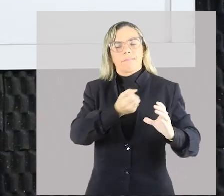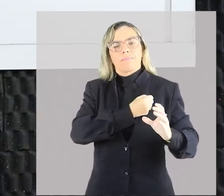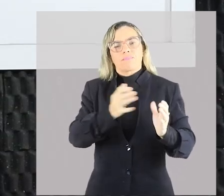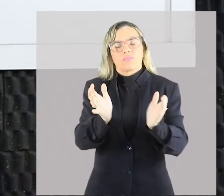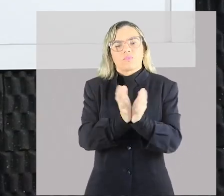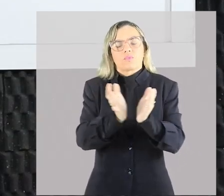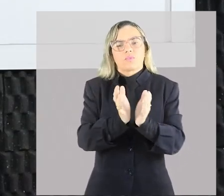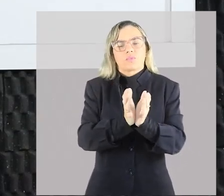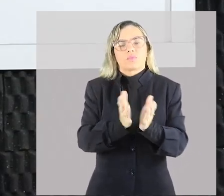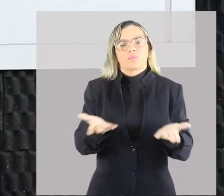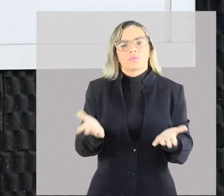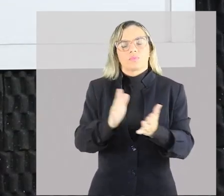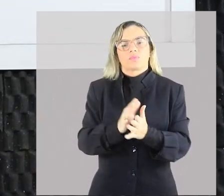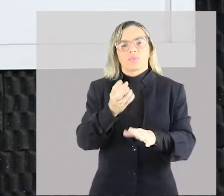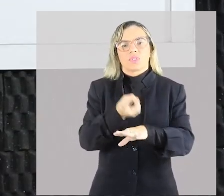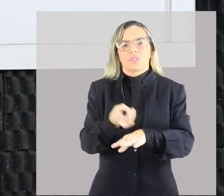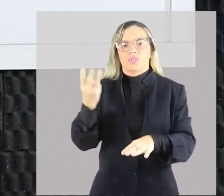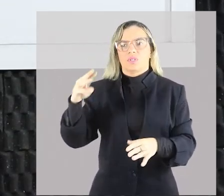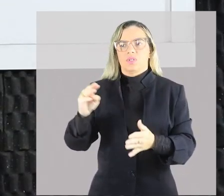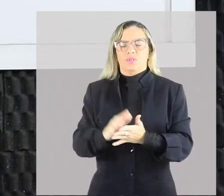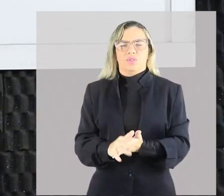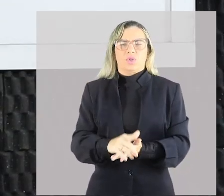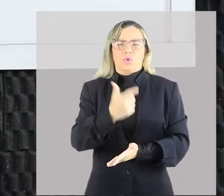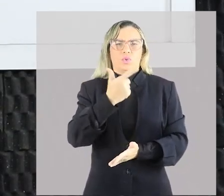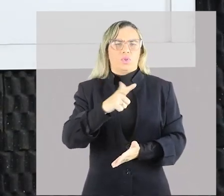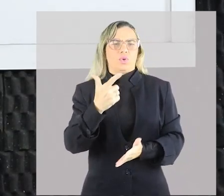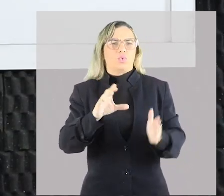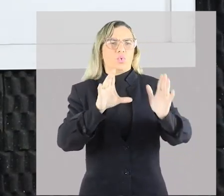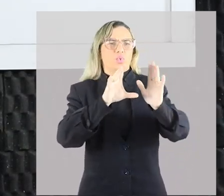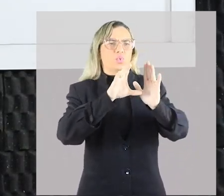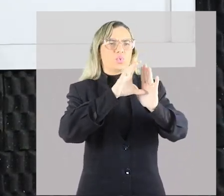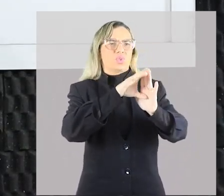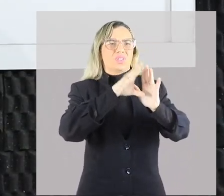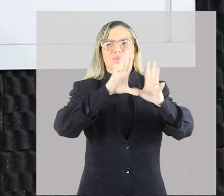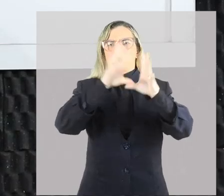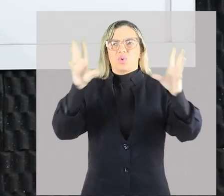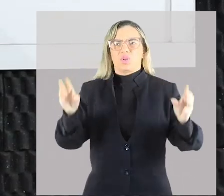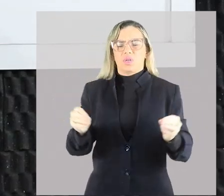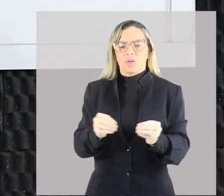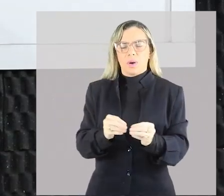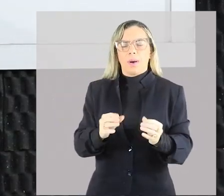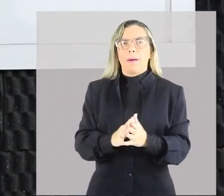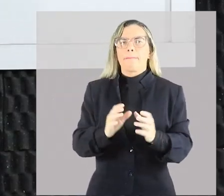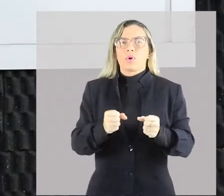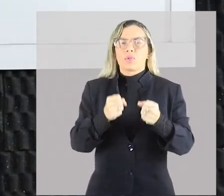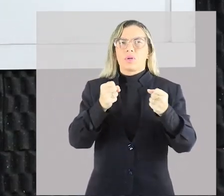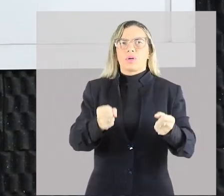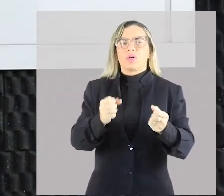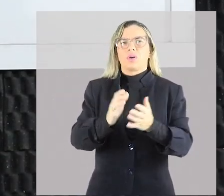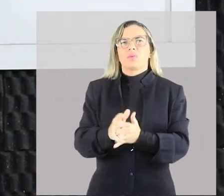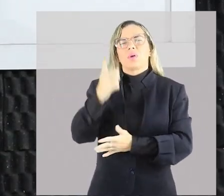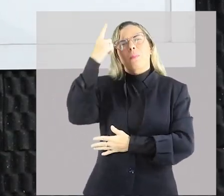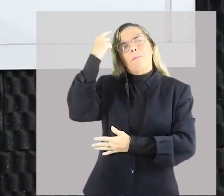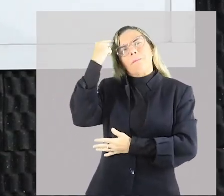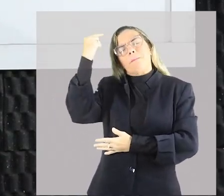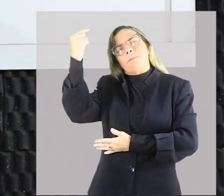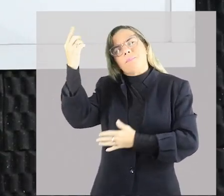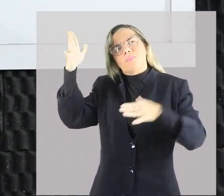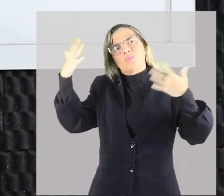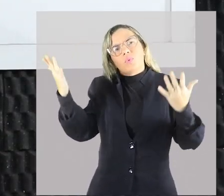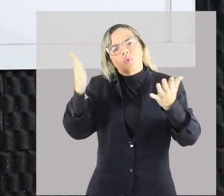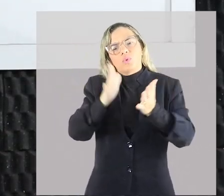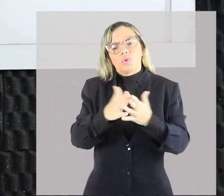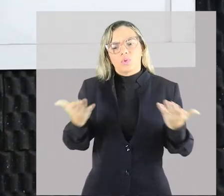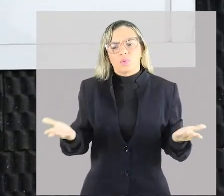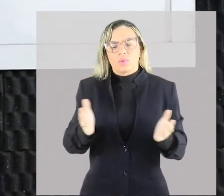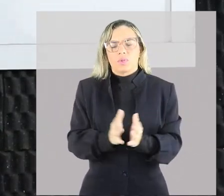conceitos matemáticos que não tem definição fechada, certo? Você pode apenas dar uma ideia, né, do que é um conjunto. A gente chama aqui,